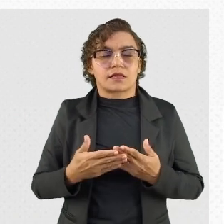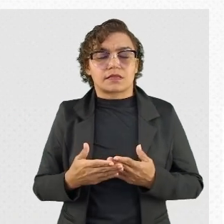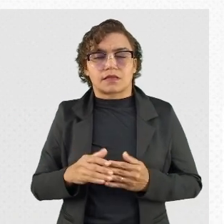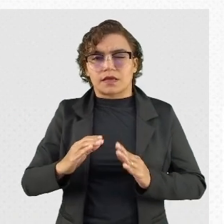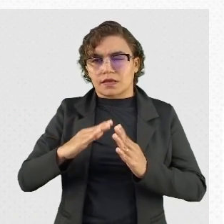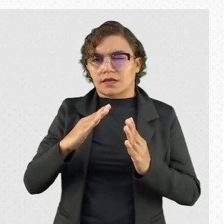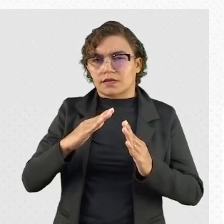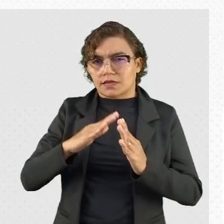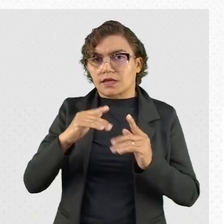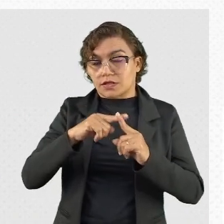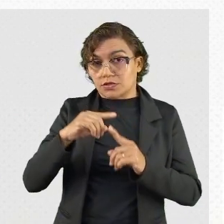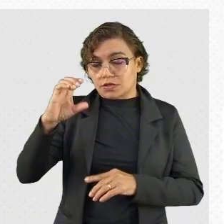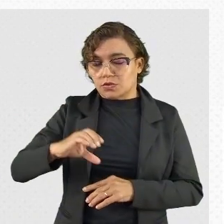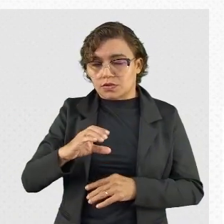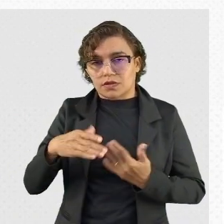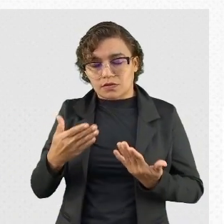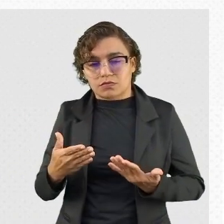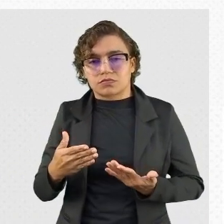filosofia patrística?